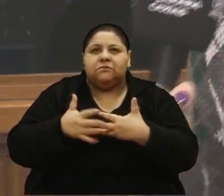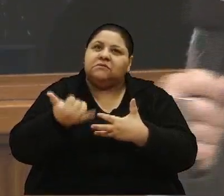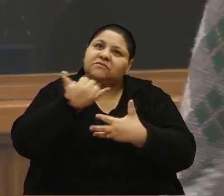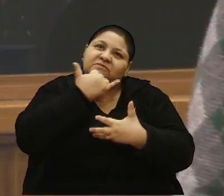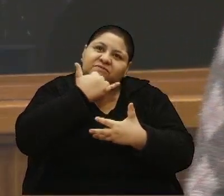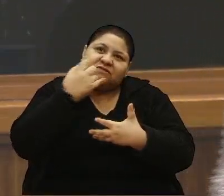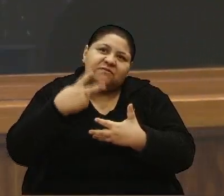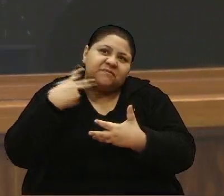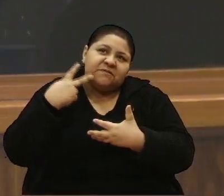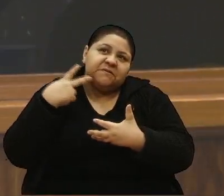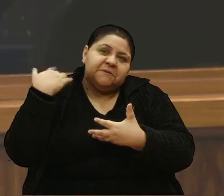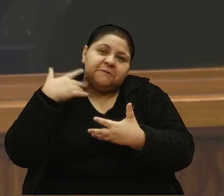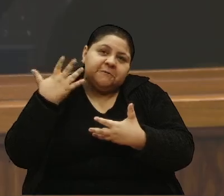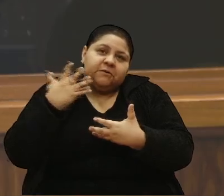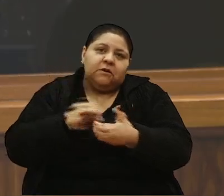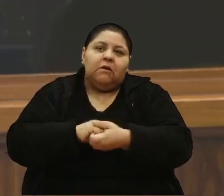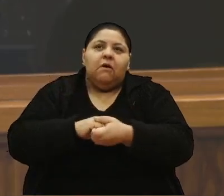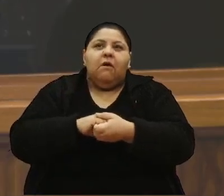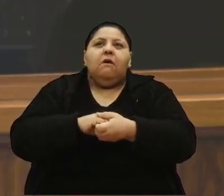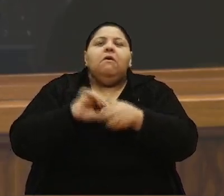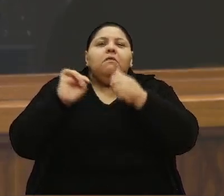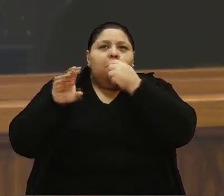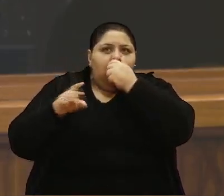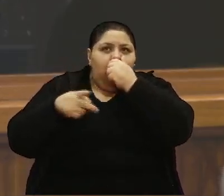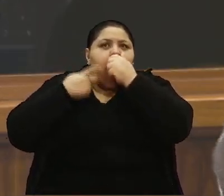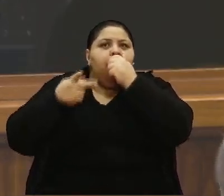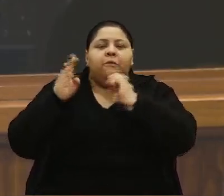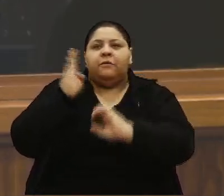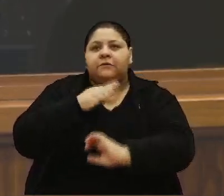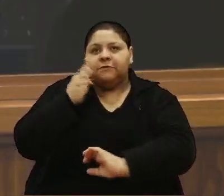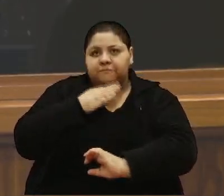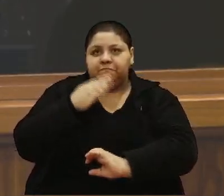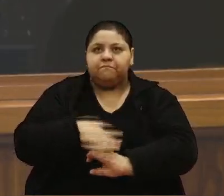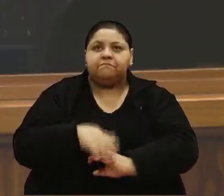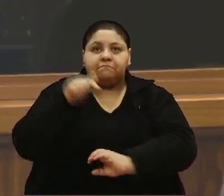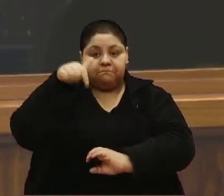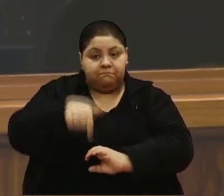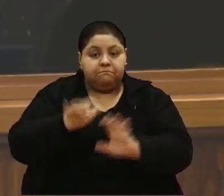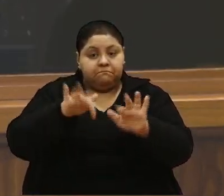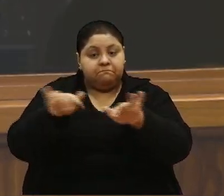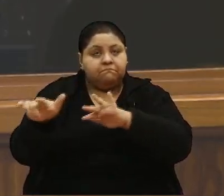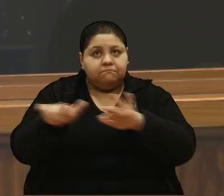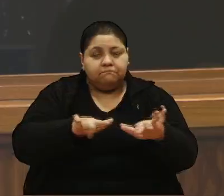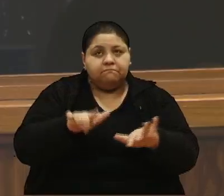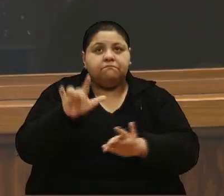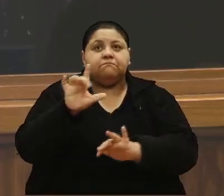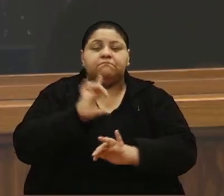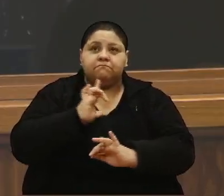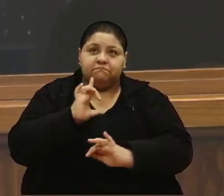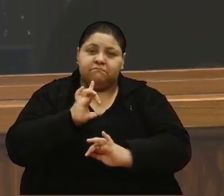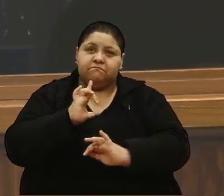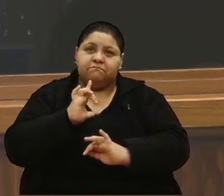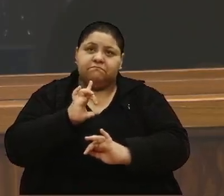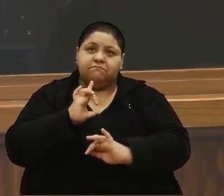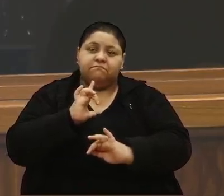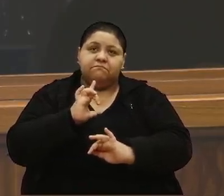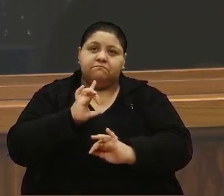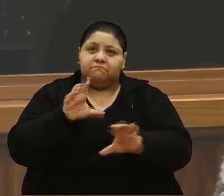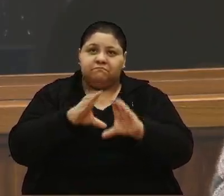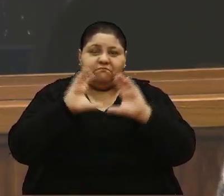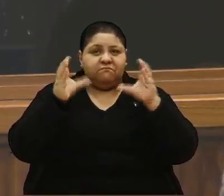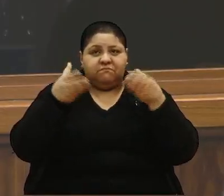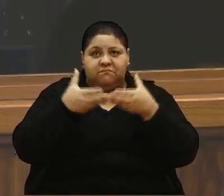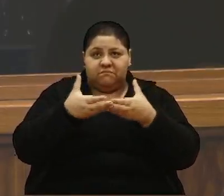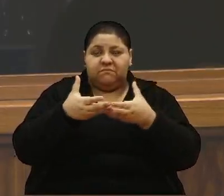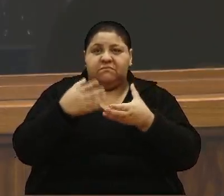Desculpa, vereadora Andressa. Eu queria só falar rapidamente que este final de semana nós temos a conferência, eu não irei,